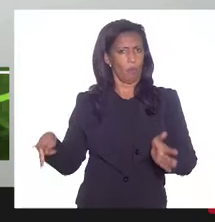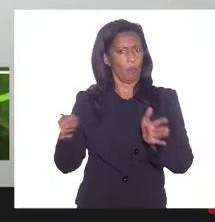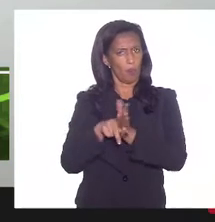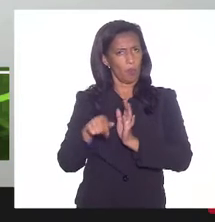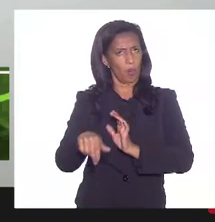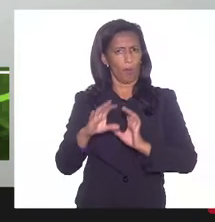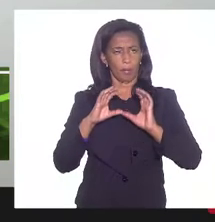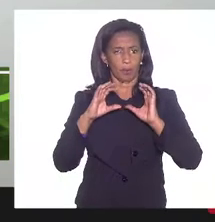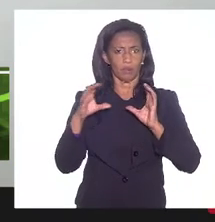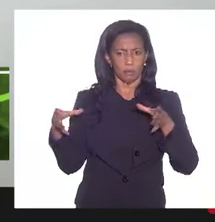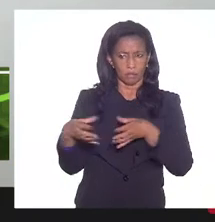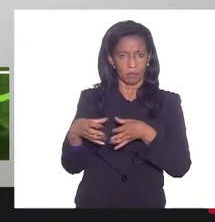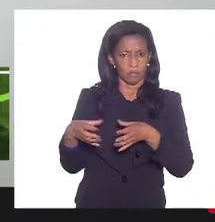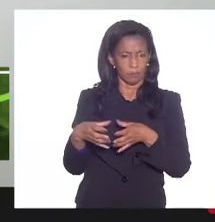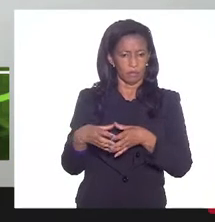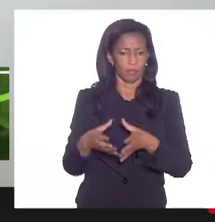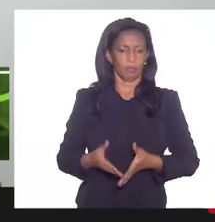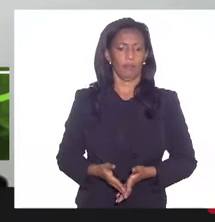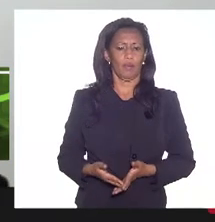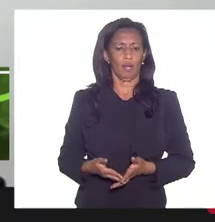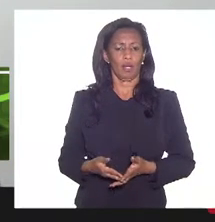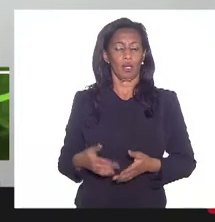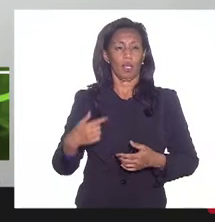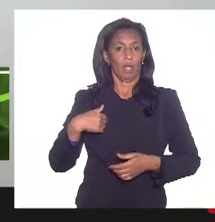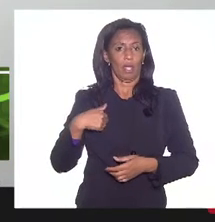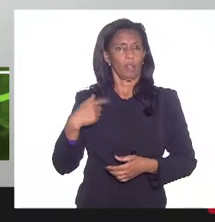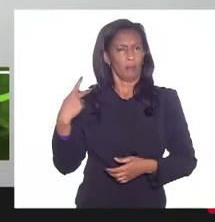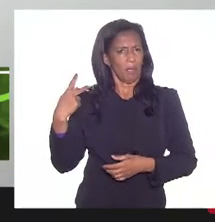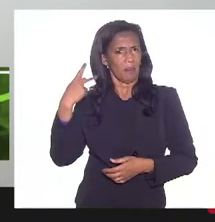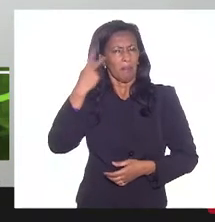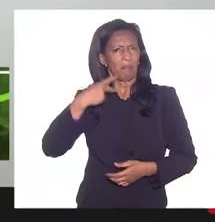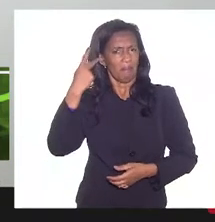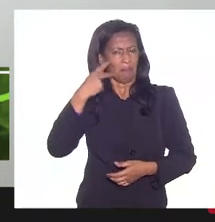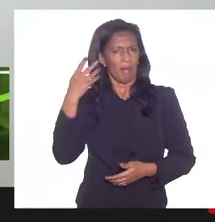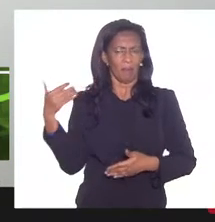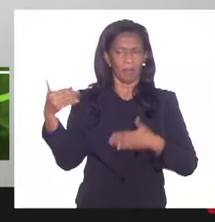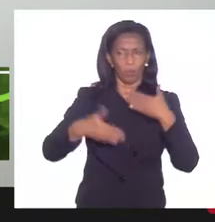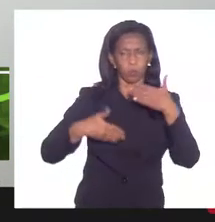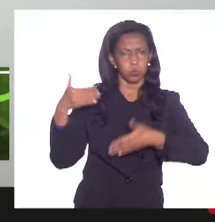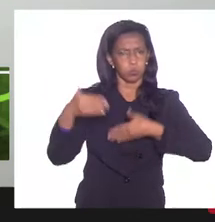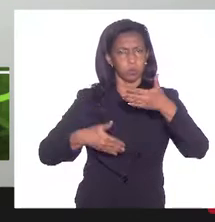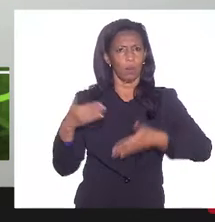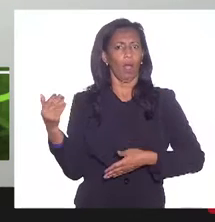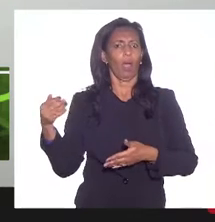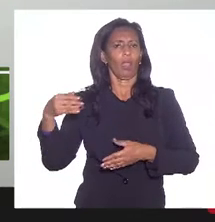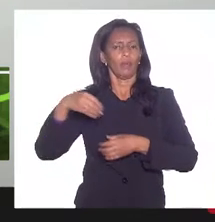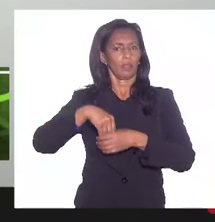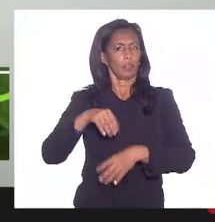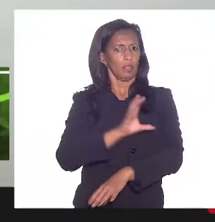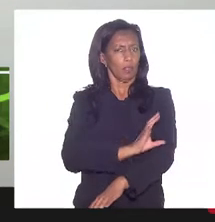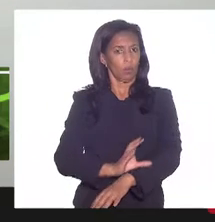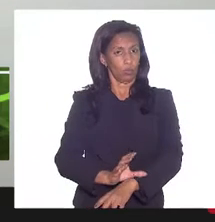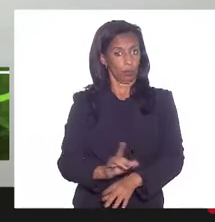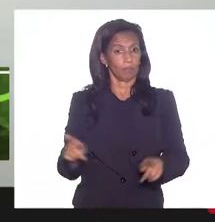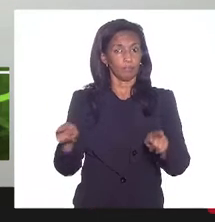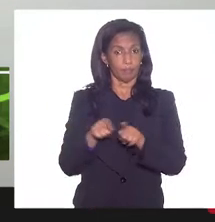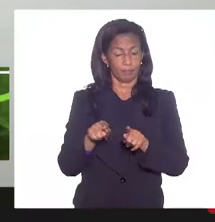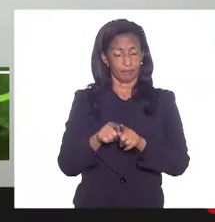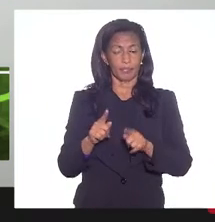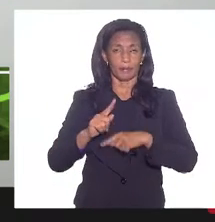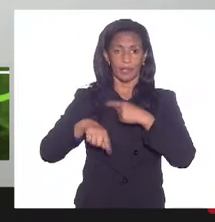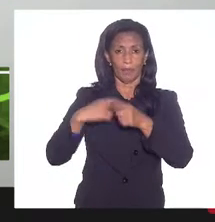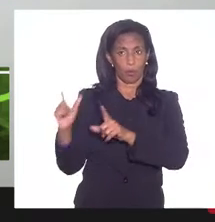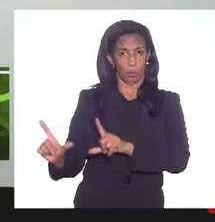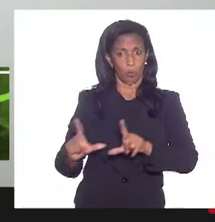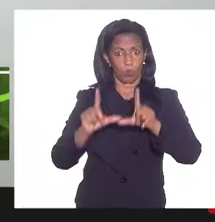nossa comissão, enfim, mais do que isso, o parlamentar também é muito atuante no campo das políticas de cultura. Bom, em seguida, à exposição